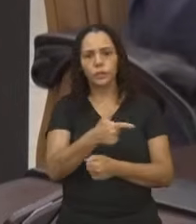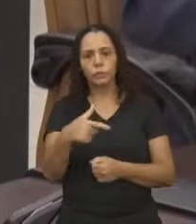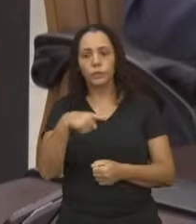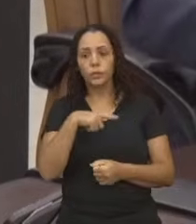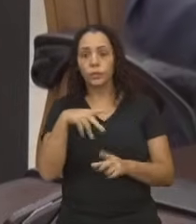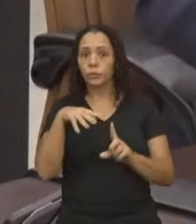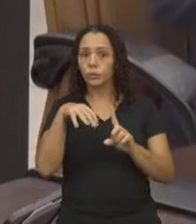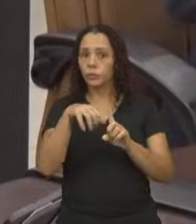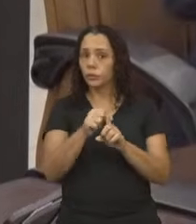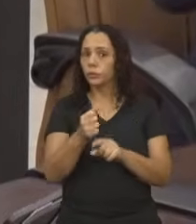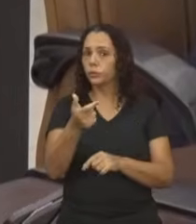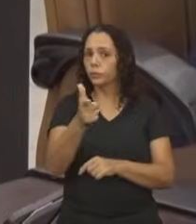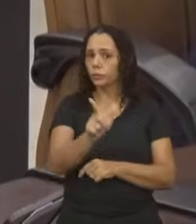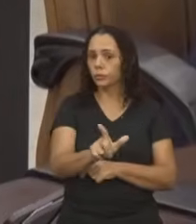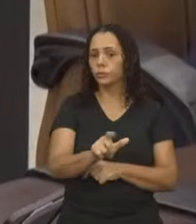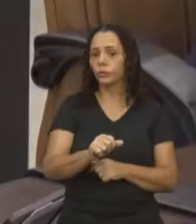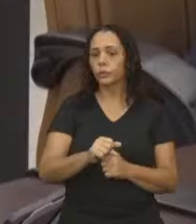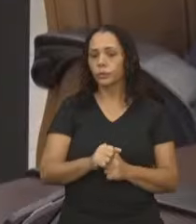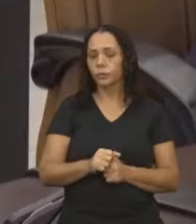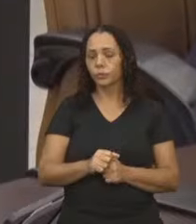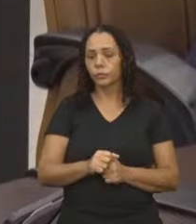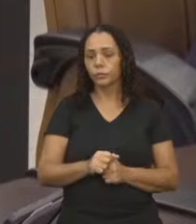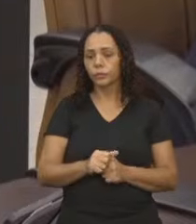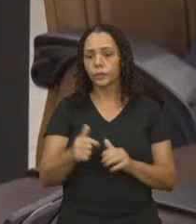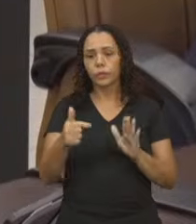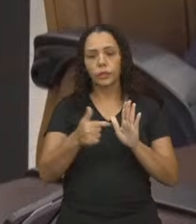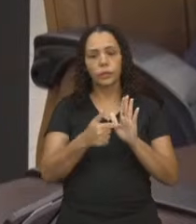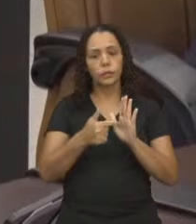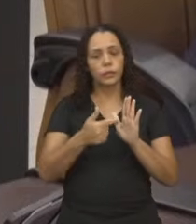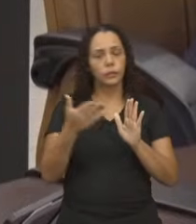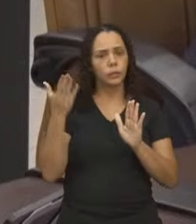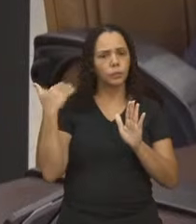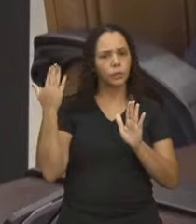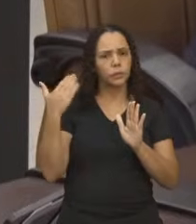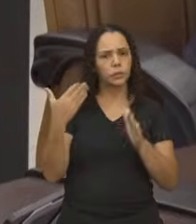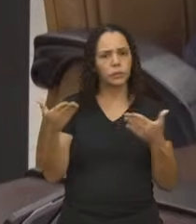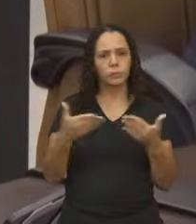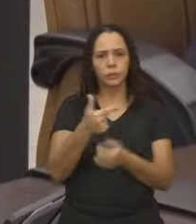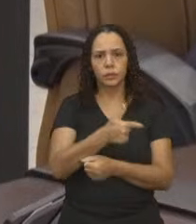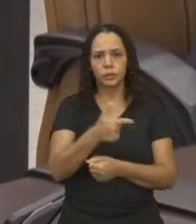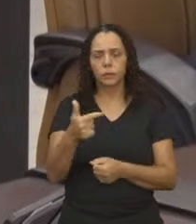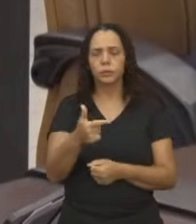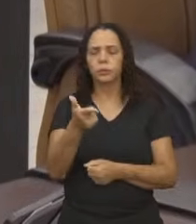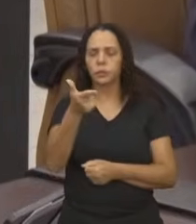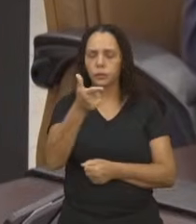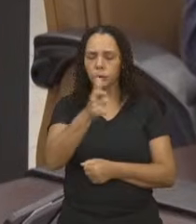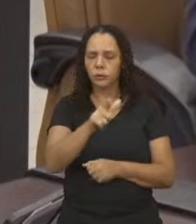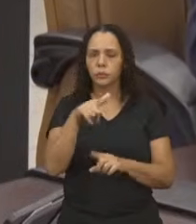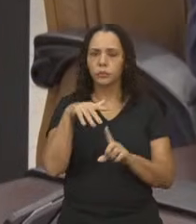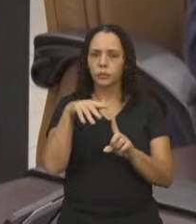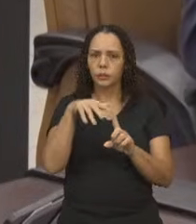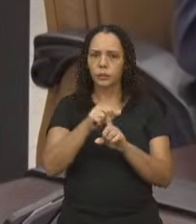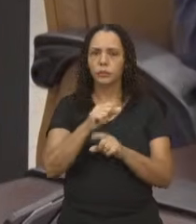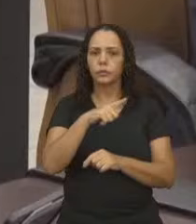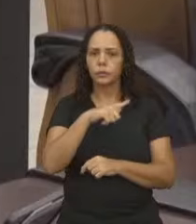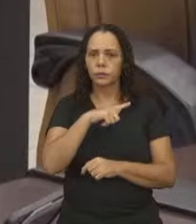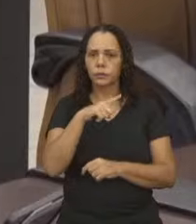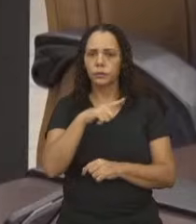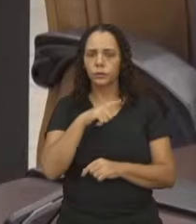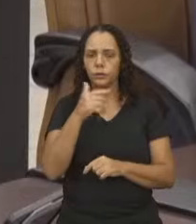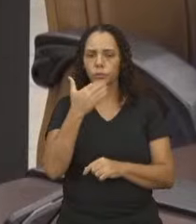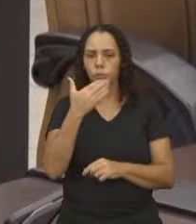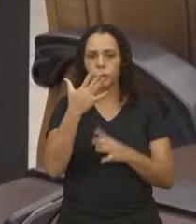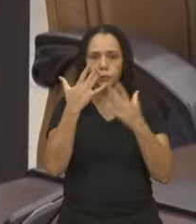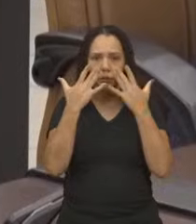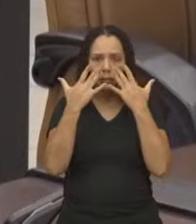novo acidente. Esse é um acidente antigo. E essa semana, mais uma vez, uma ocorrência de um acidente grave no local. Então, peço